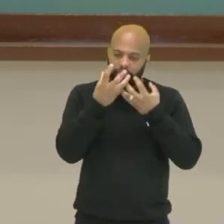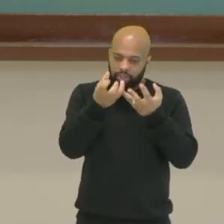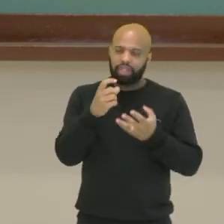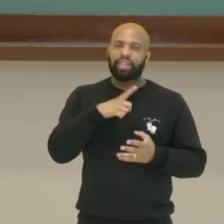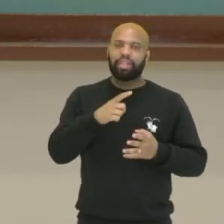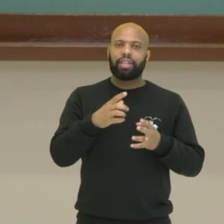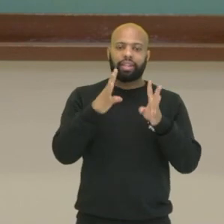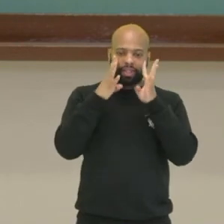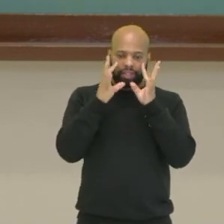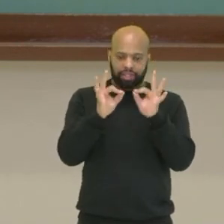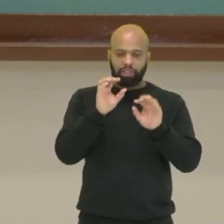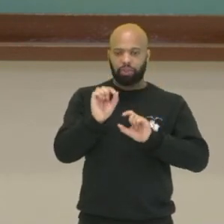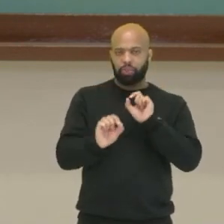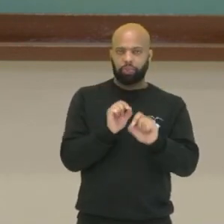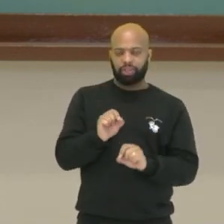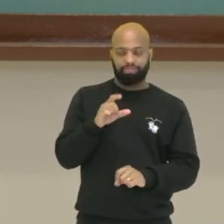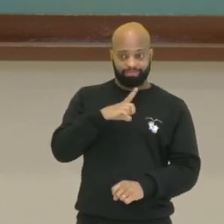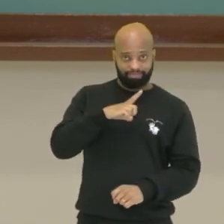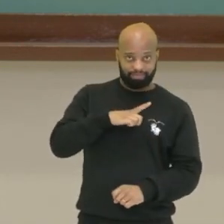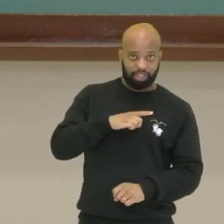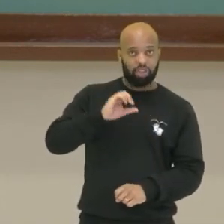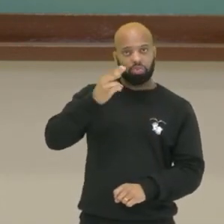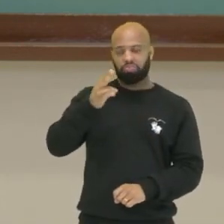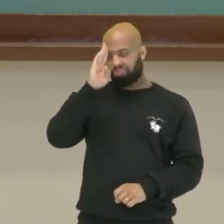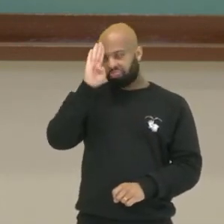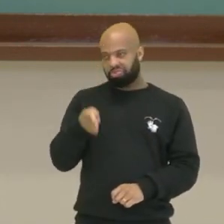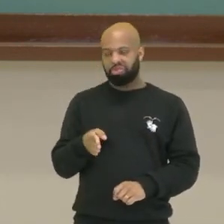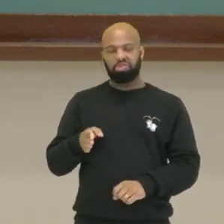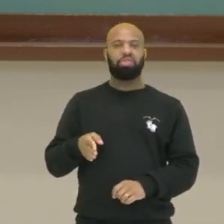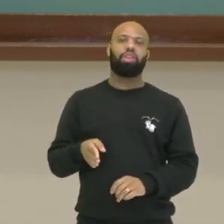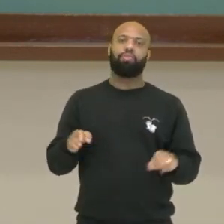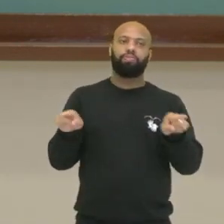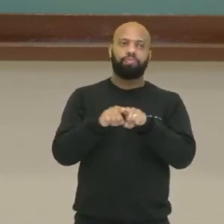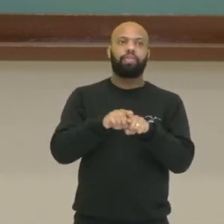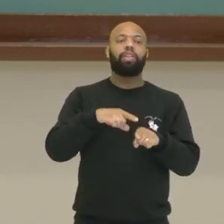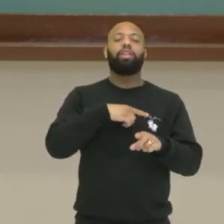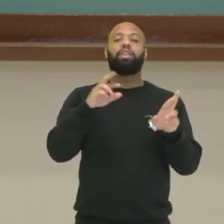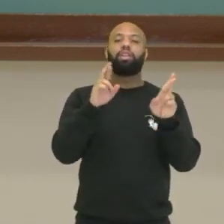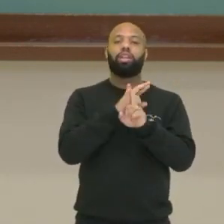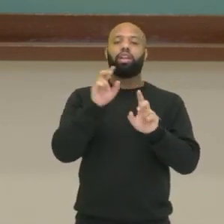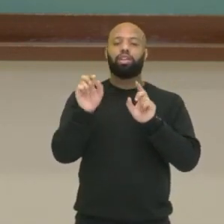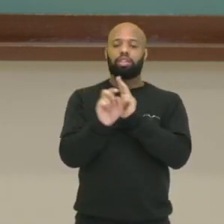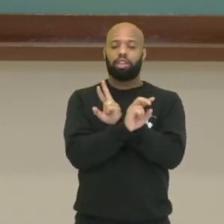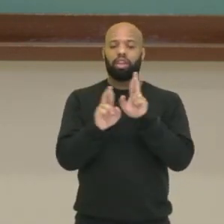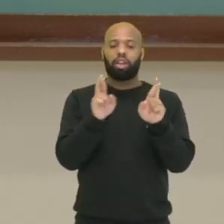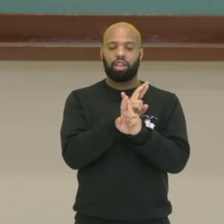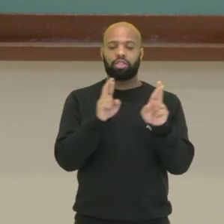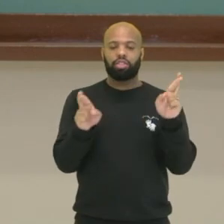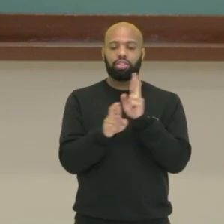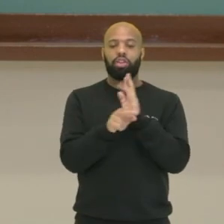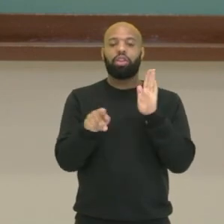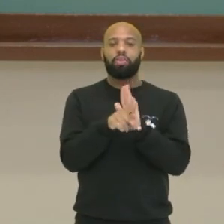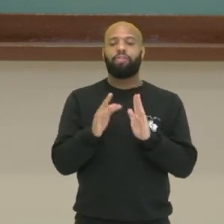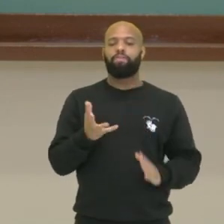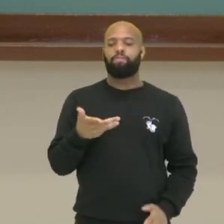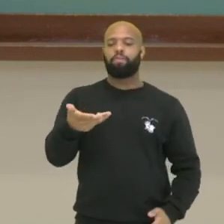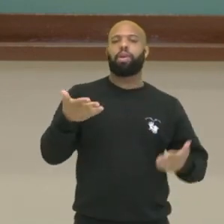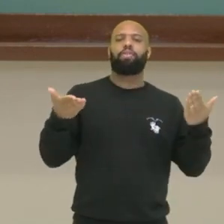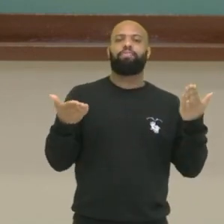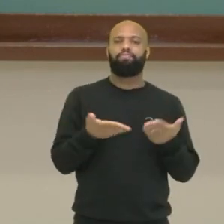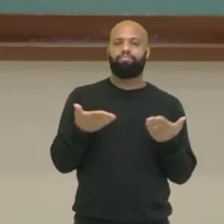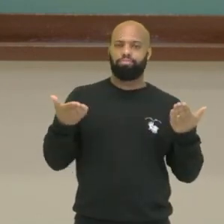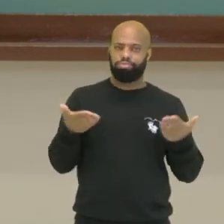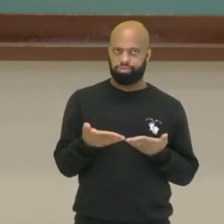está ouvindo ou você está no automático? Isso tem muito a ver com a velocidade das coisas nos